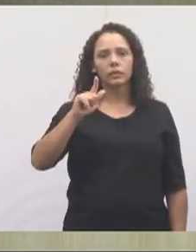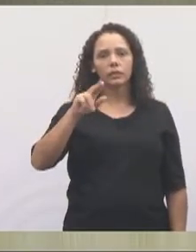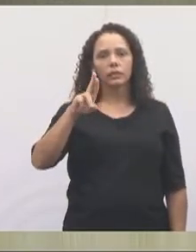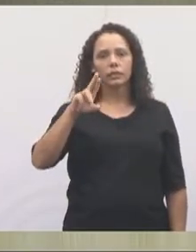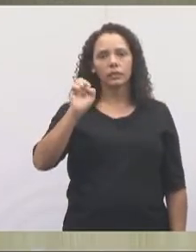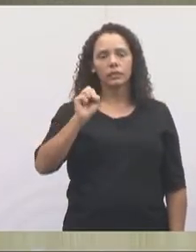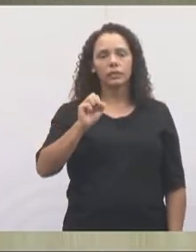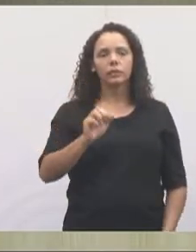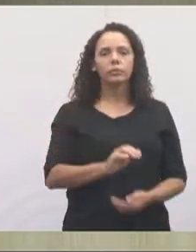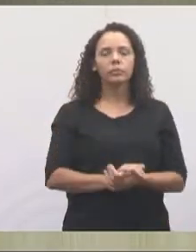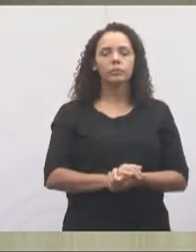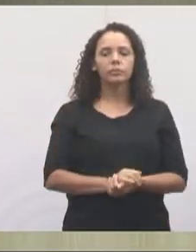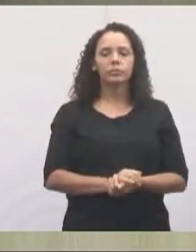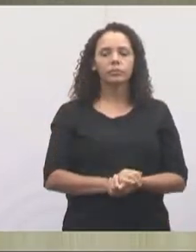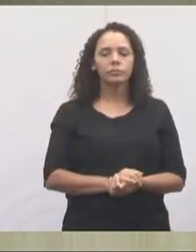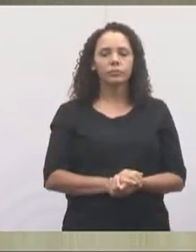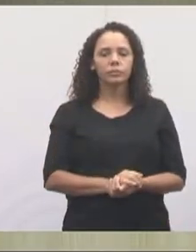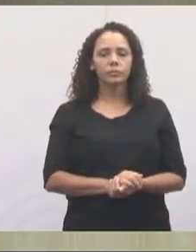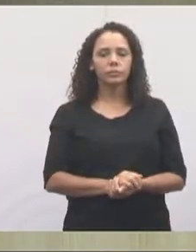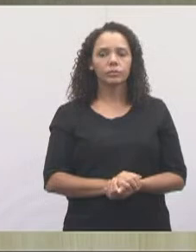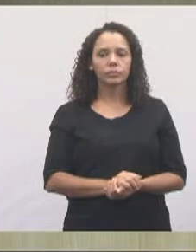de Jacareí São